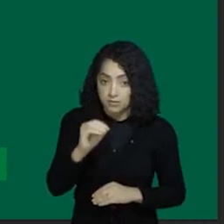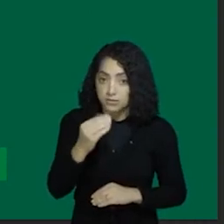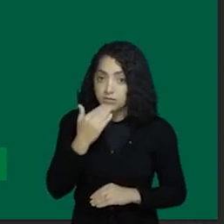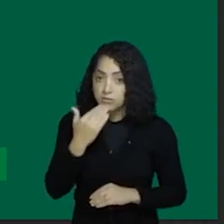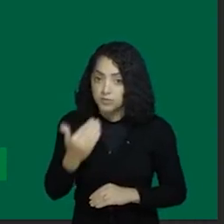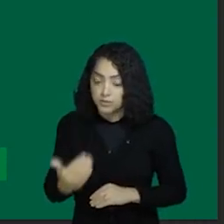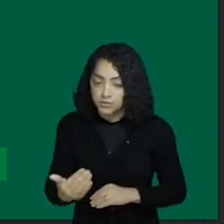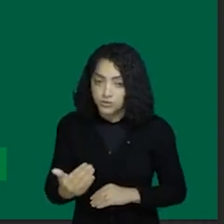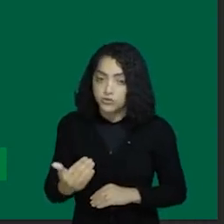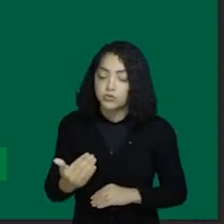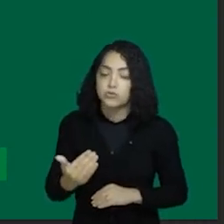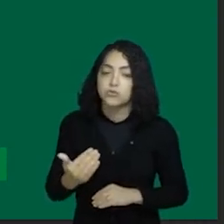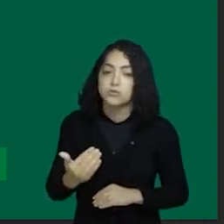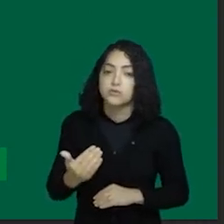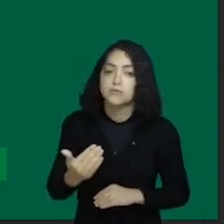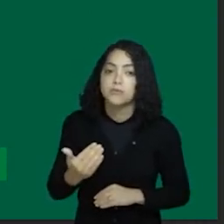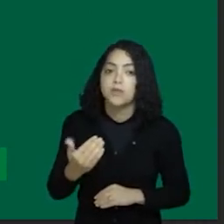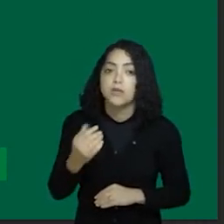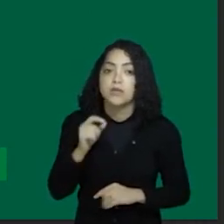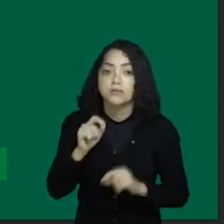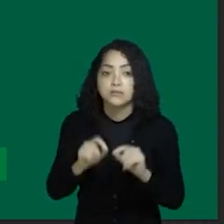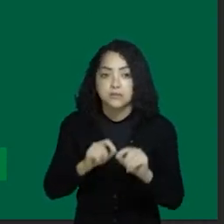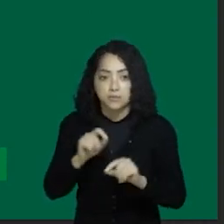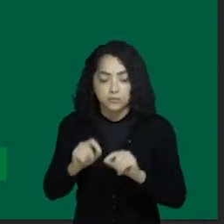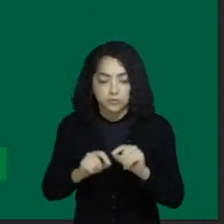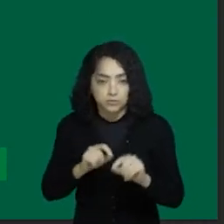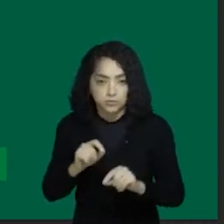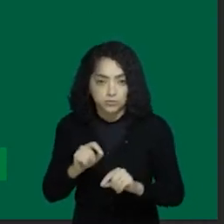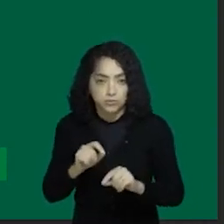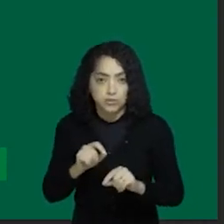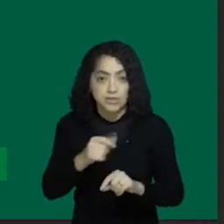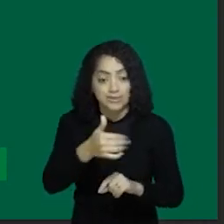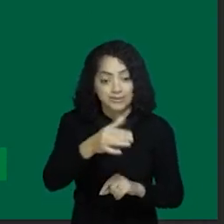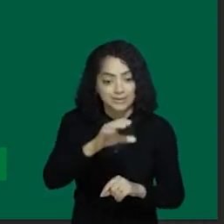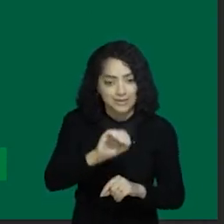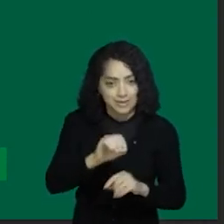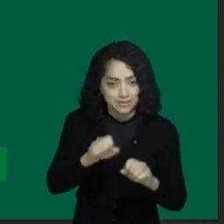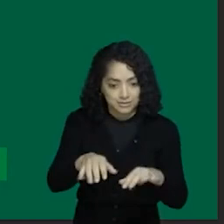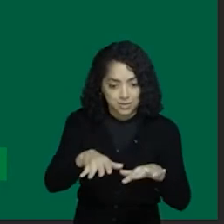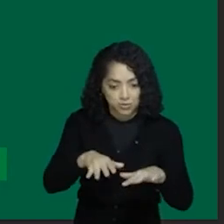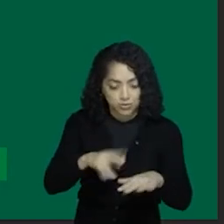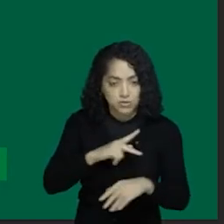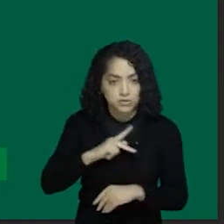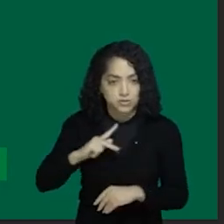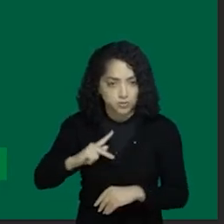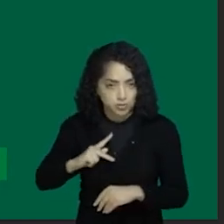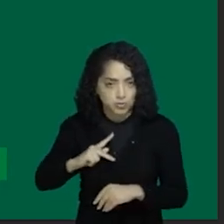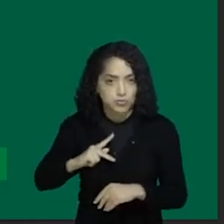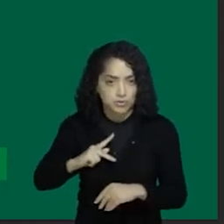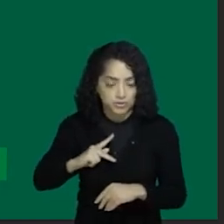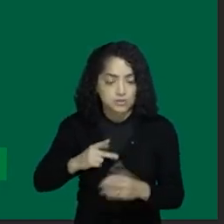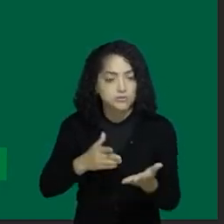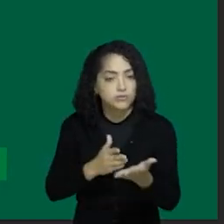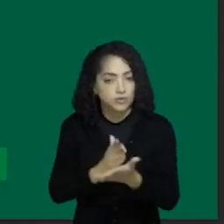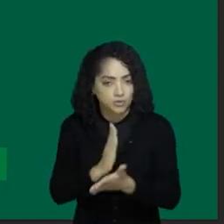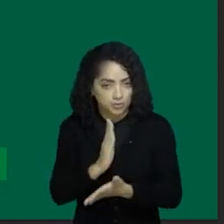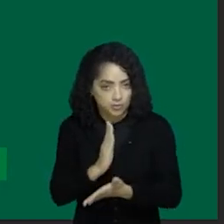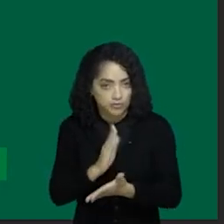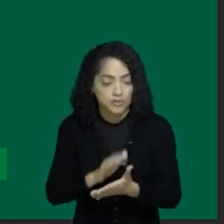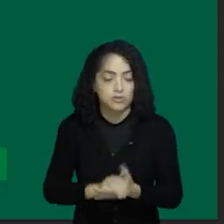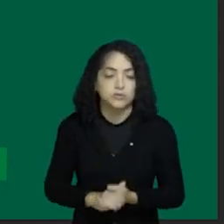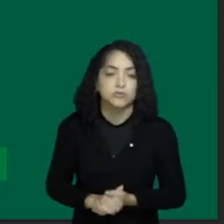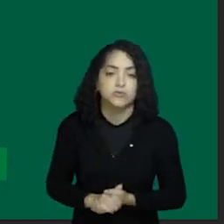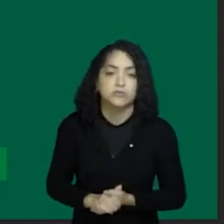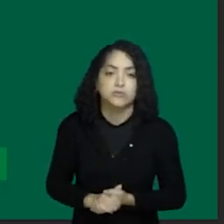são oriundos de 10 audiências públicas, aprovamos 10 audiências públicas,